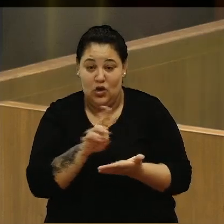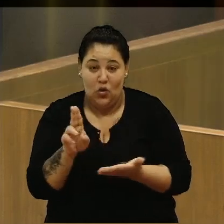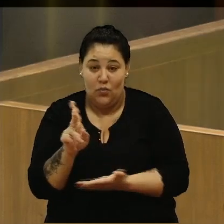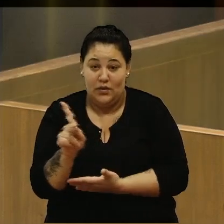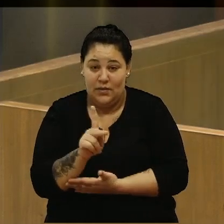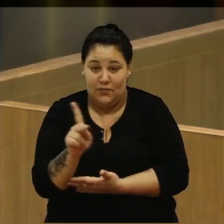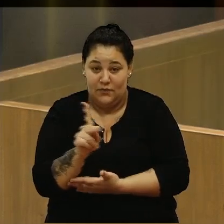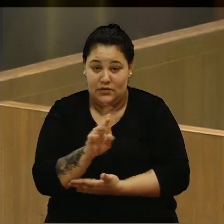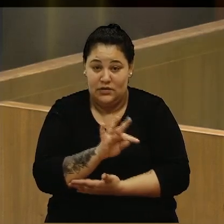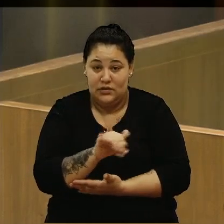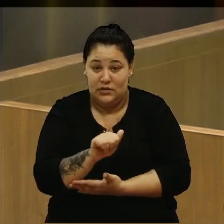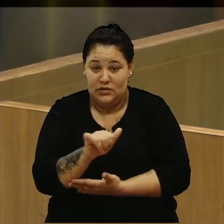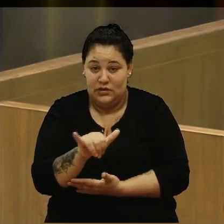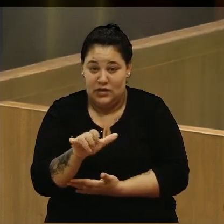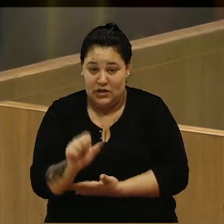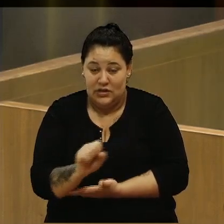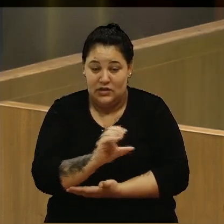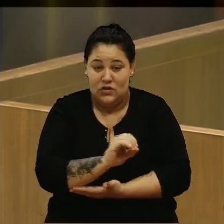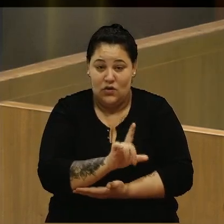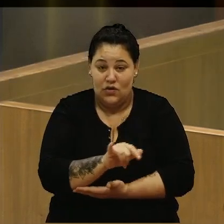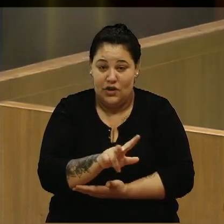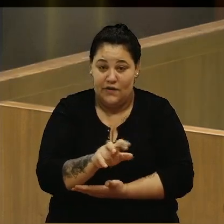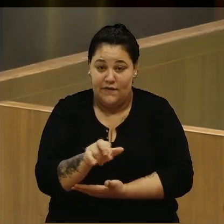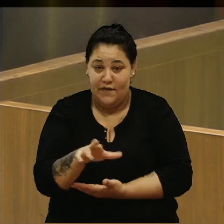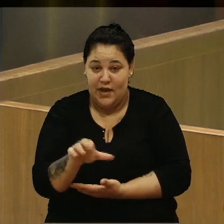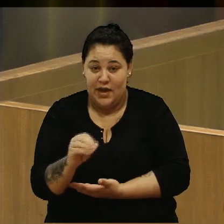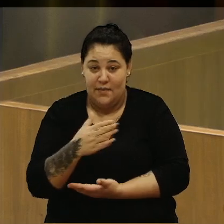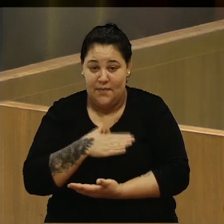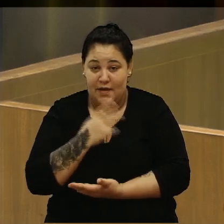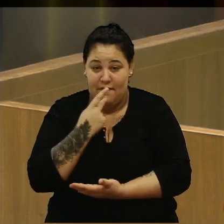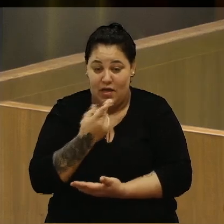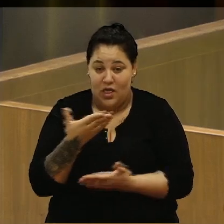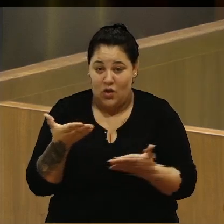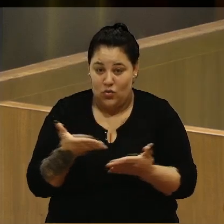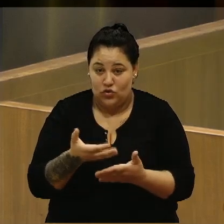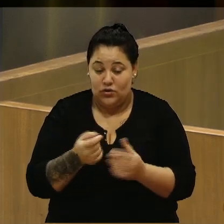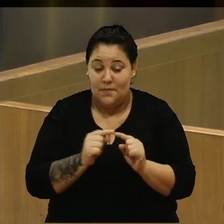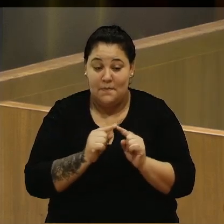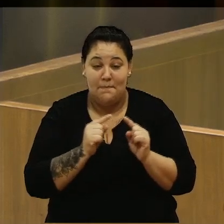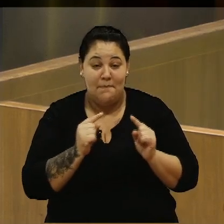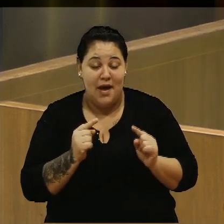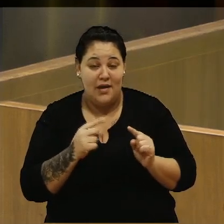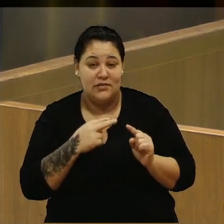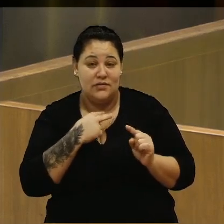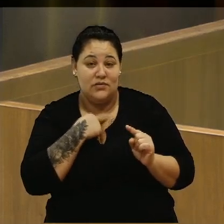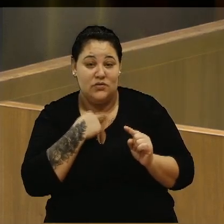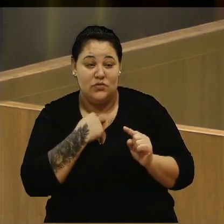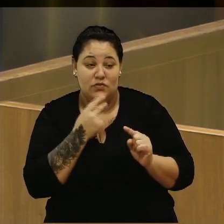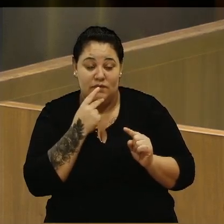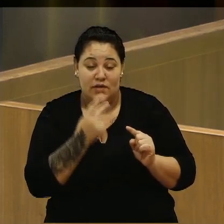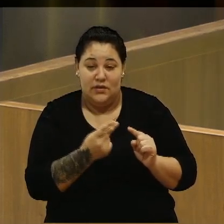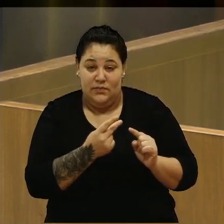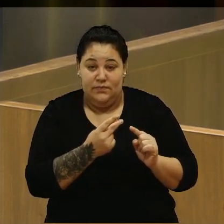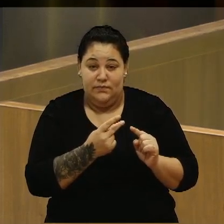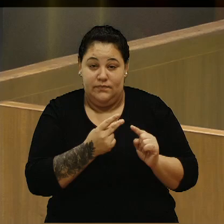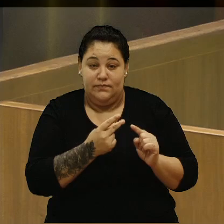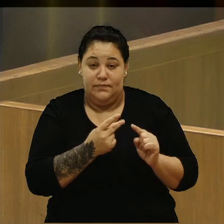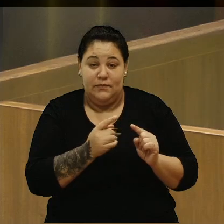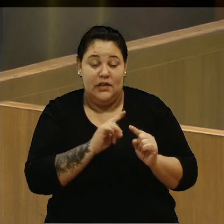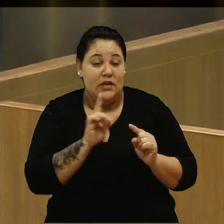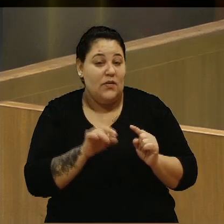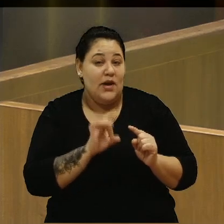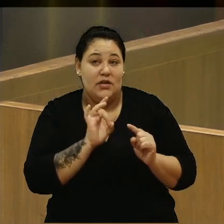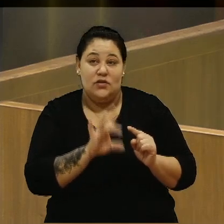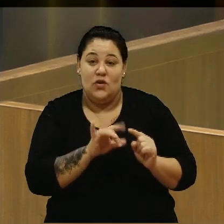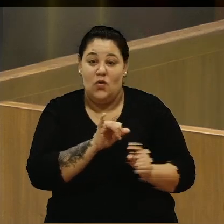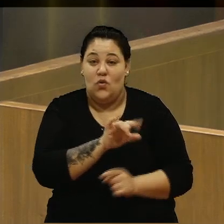professora Thaís de Oliveira, é a minha fala hoje. Mas eu não posso dizer que não é só o